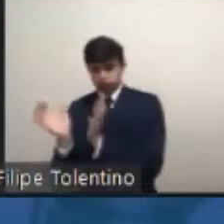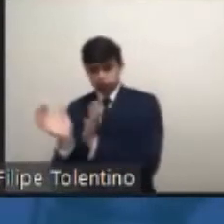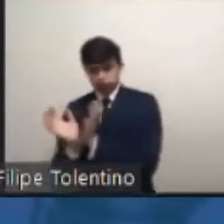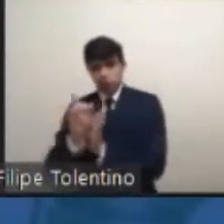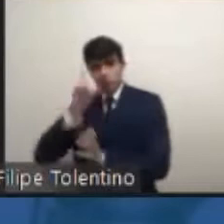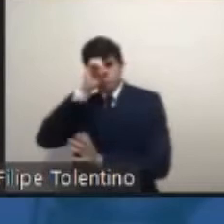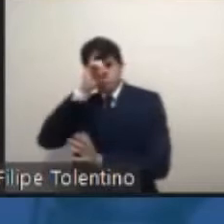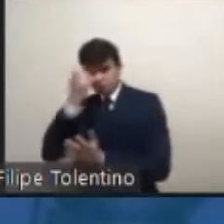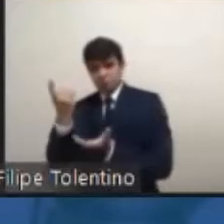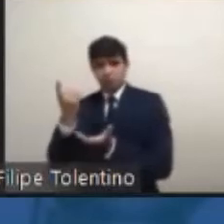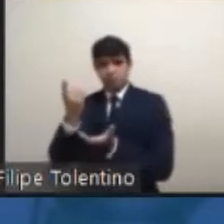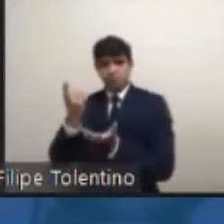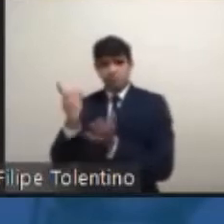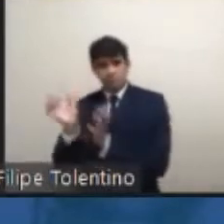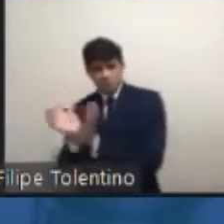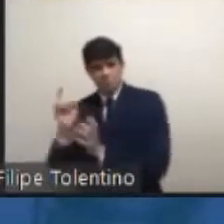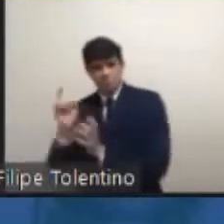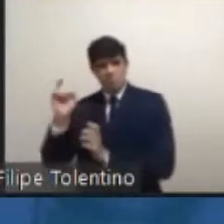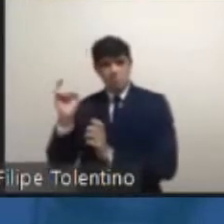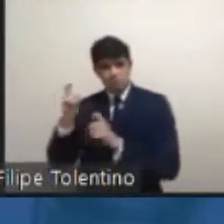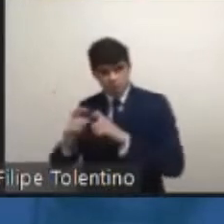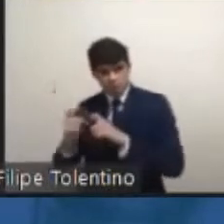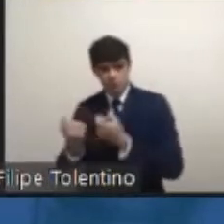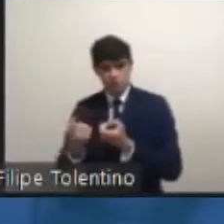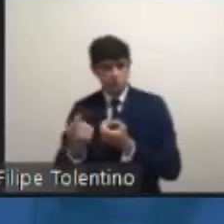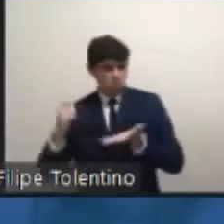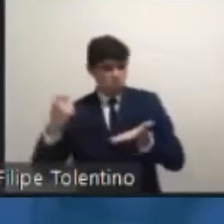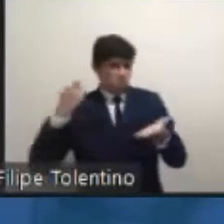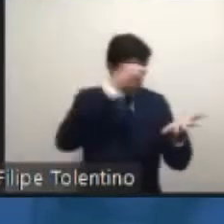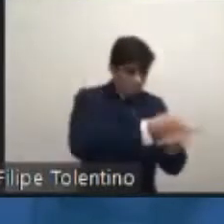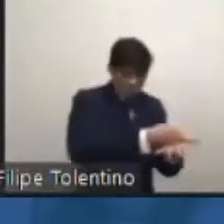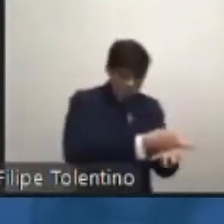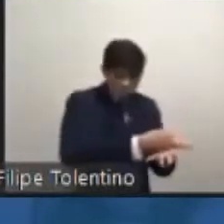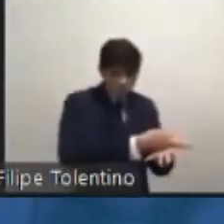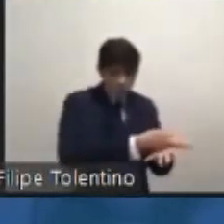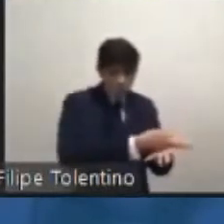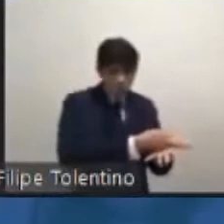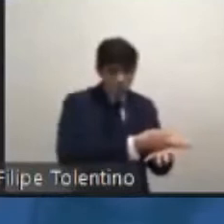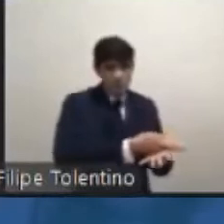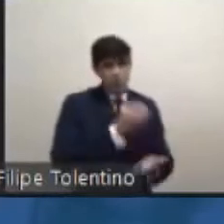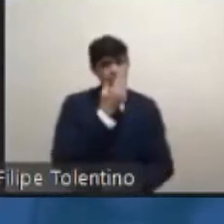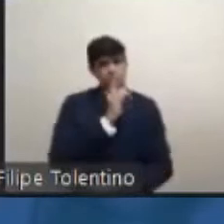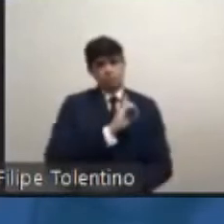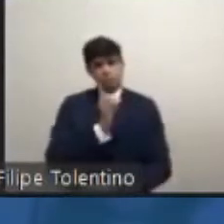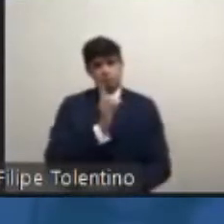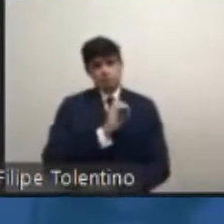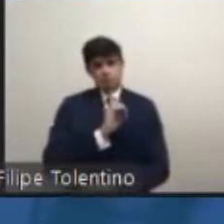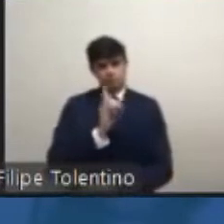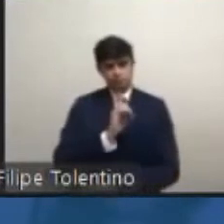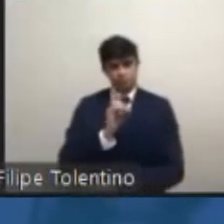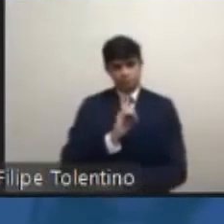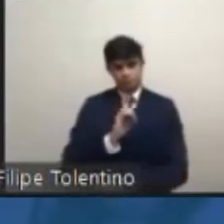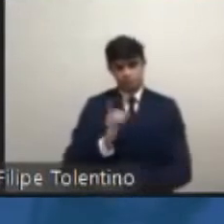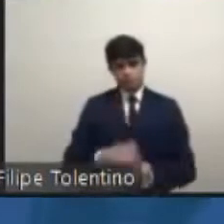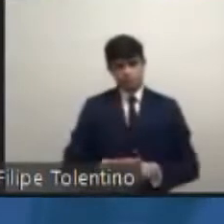de tentar destituir do paciente essa liberdade básica que ele não perde só porque ele ficou numa situação de iminente risco de